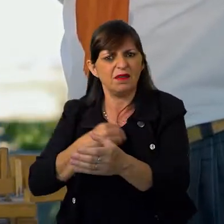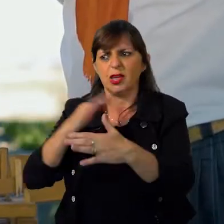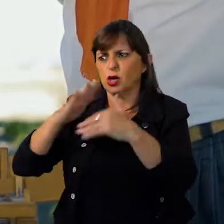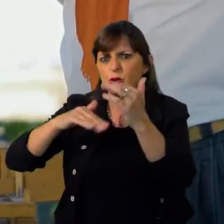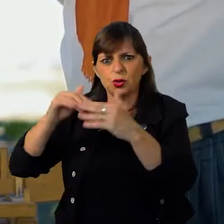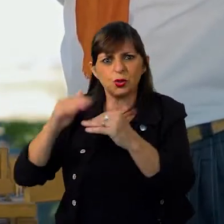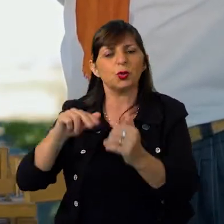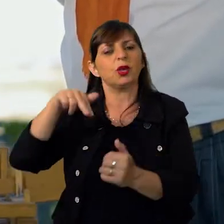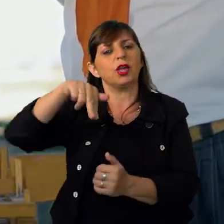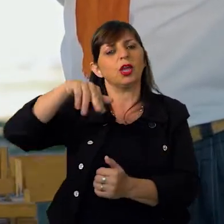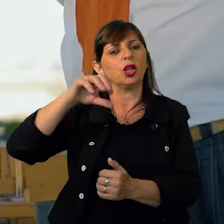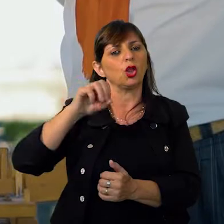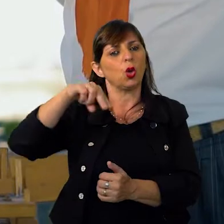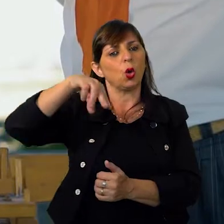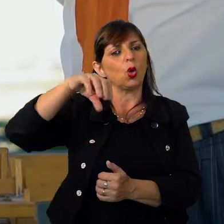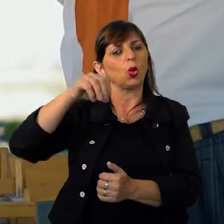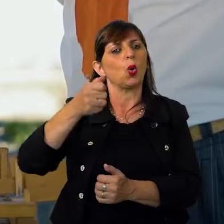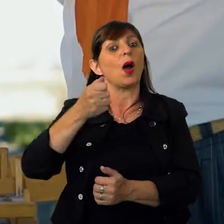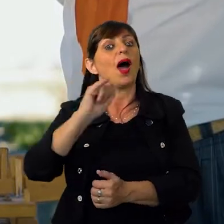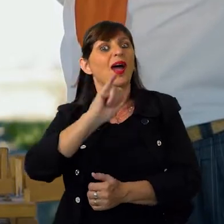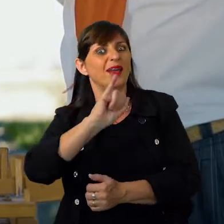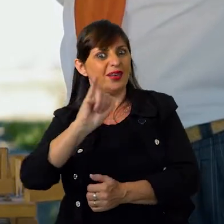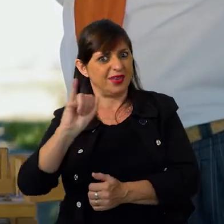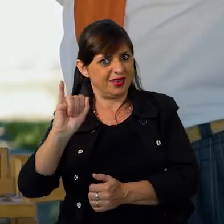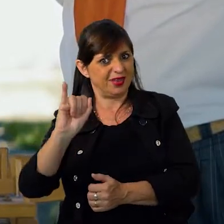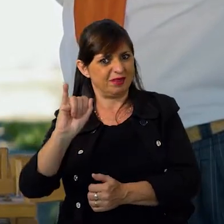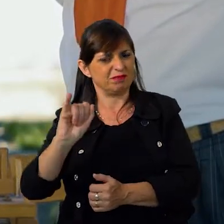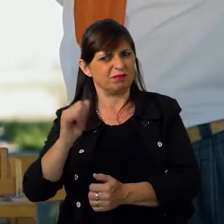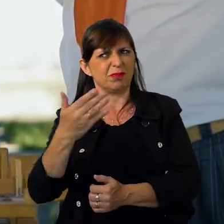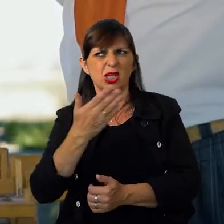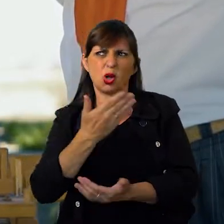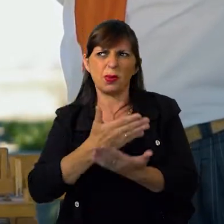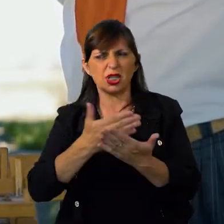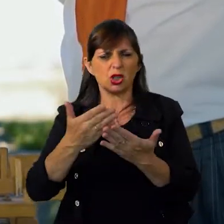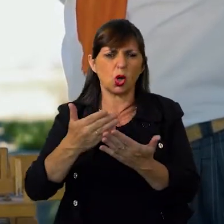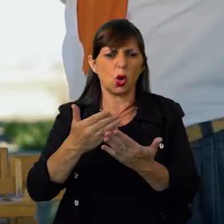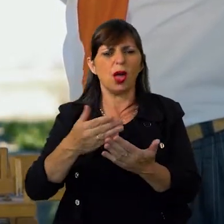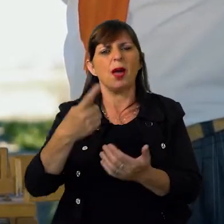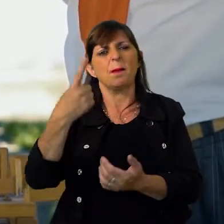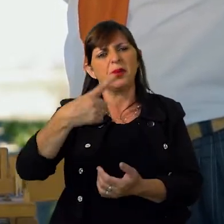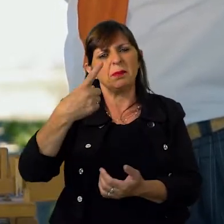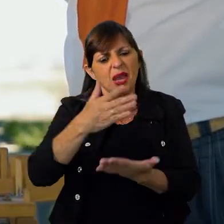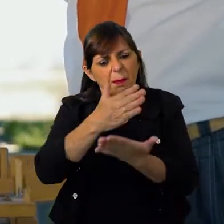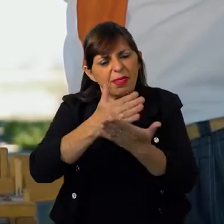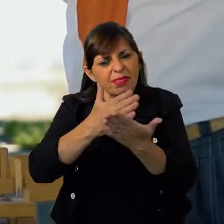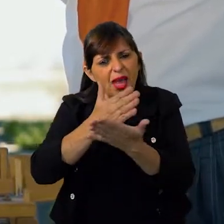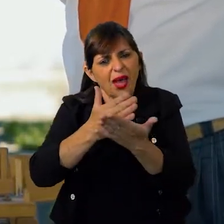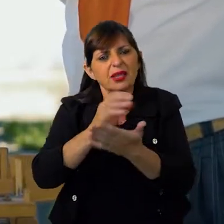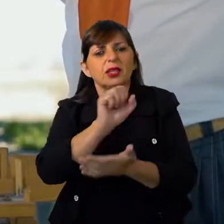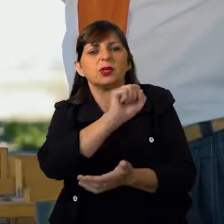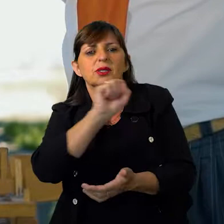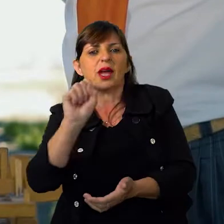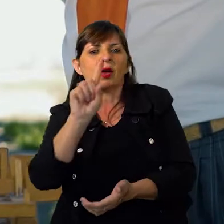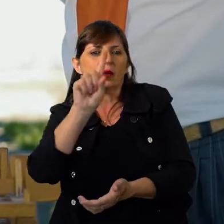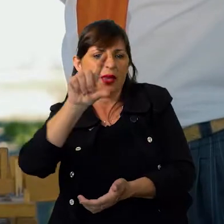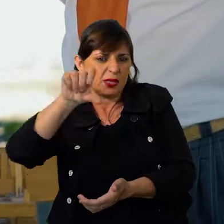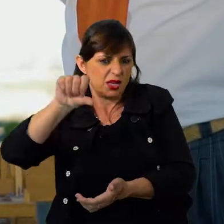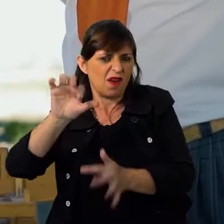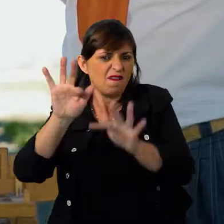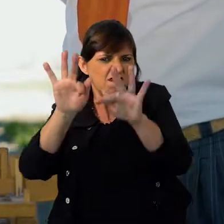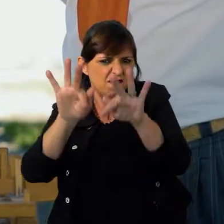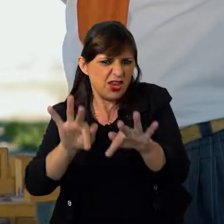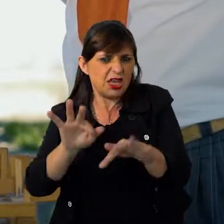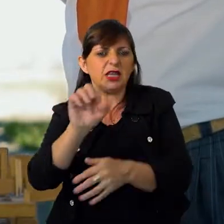teve a sua Fundação no finalzinho da primeira metade do século 19 fruto do tropeirismo então no final